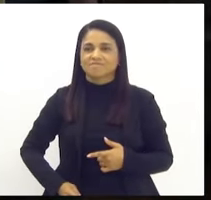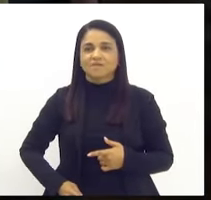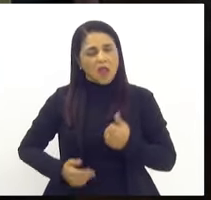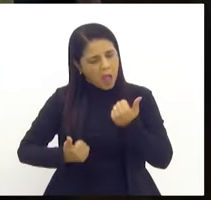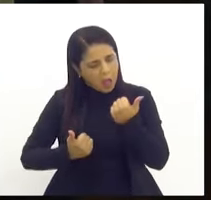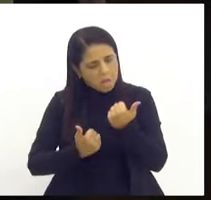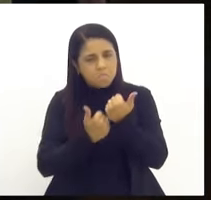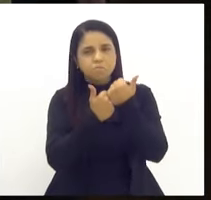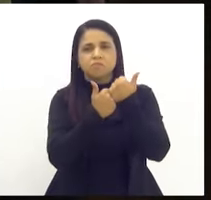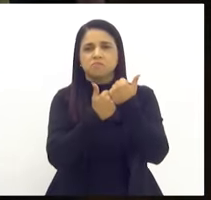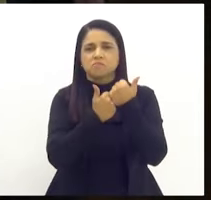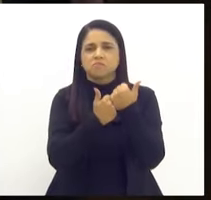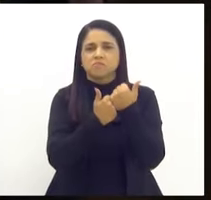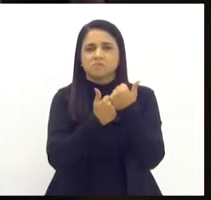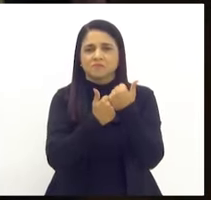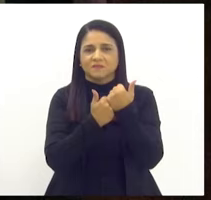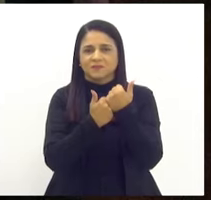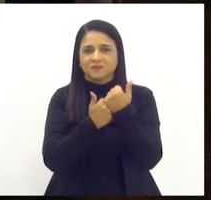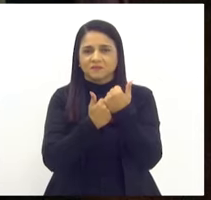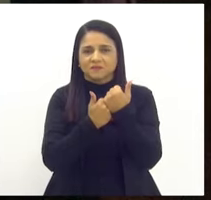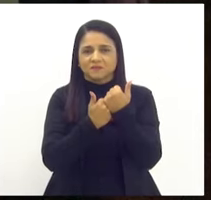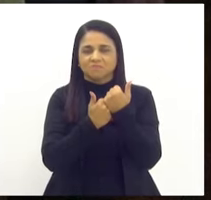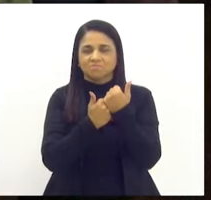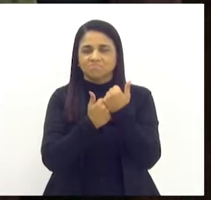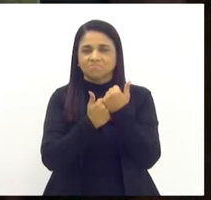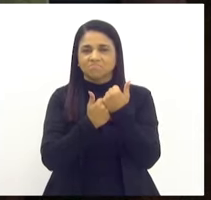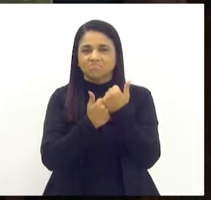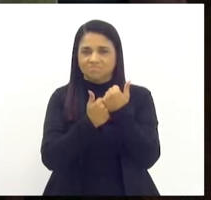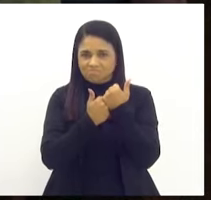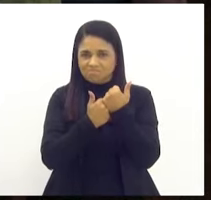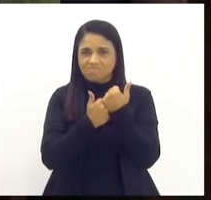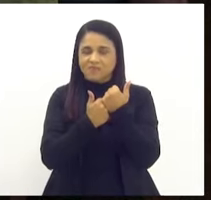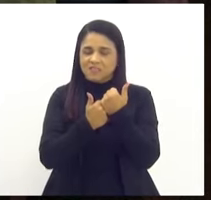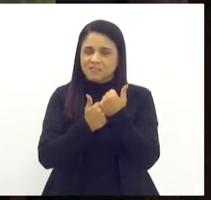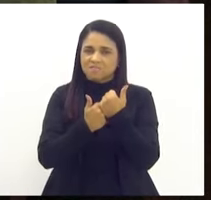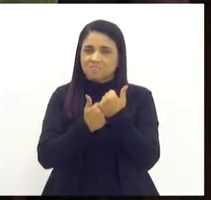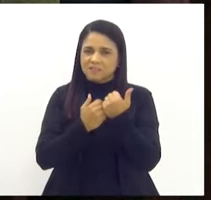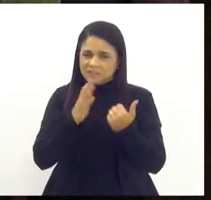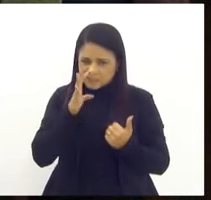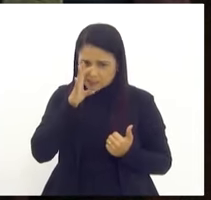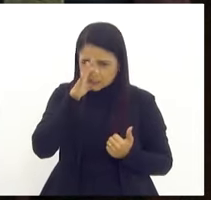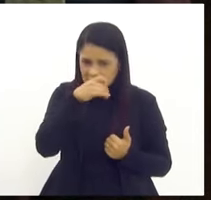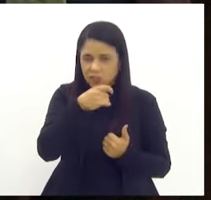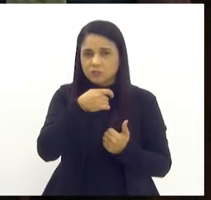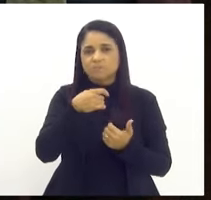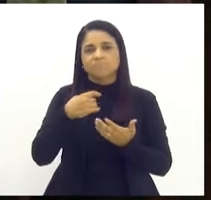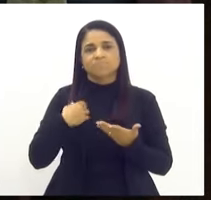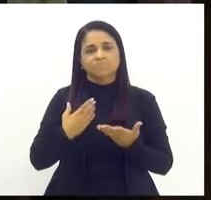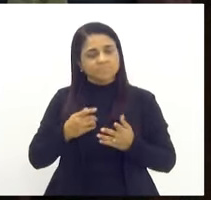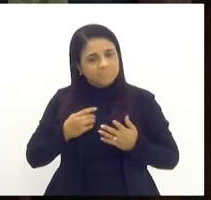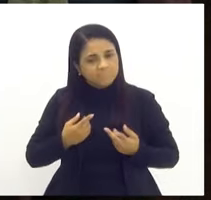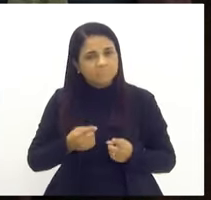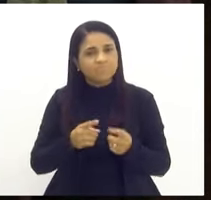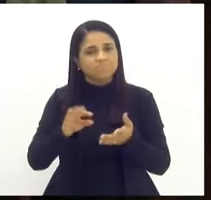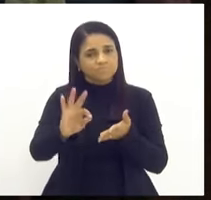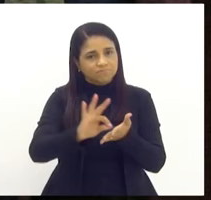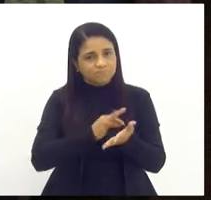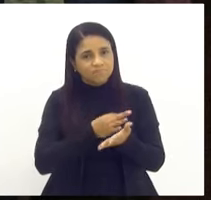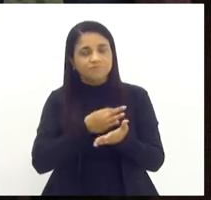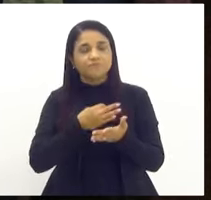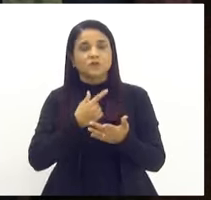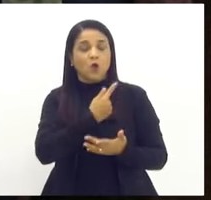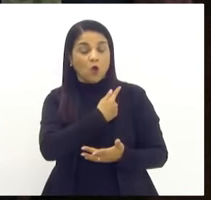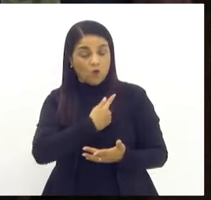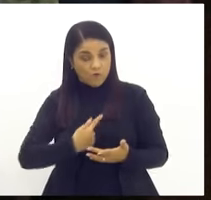apoiou e bancou a sanção um agradecimento além de Vossa Excelência ao